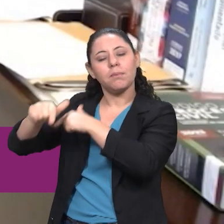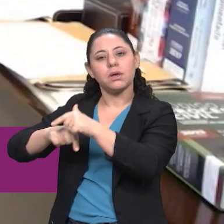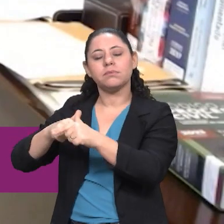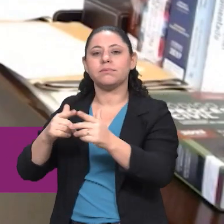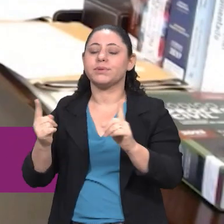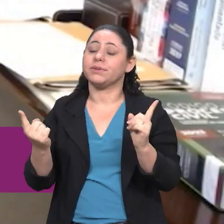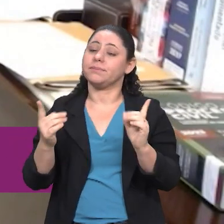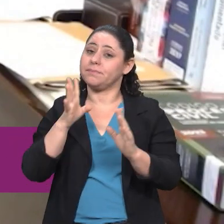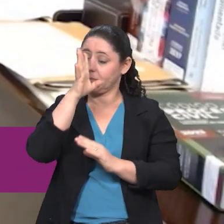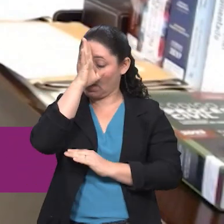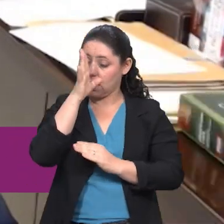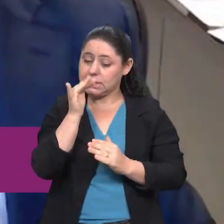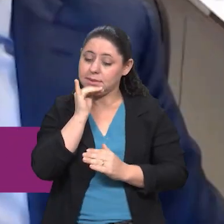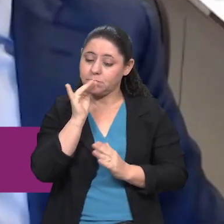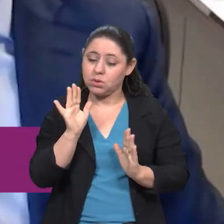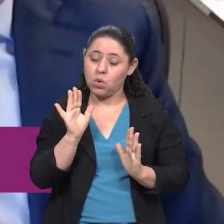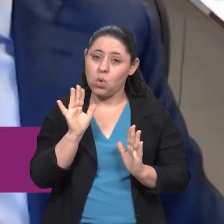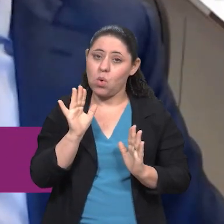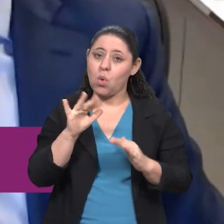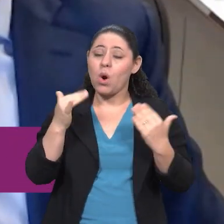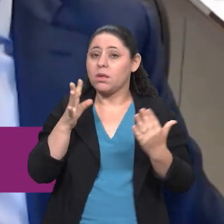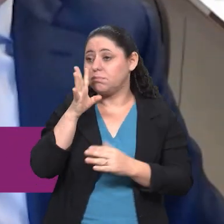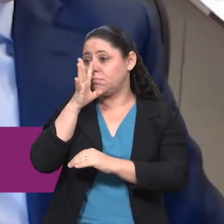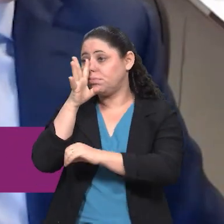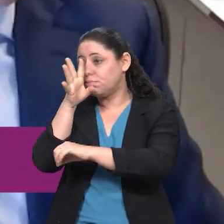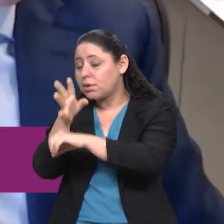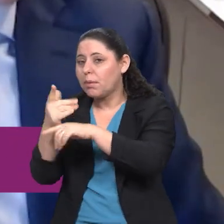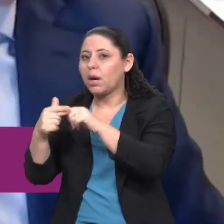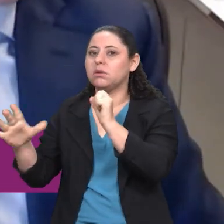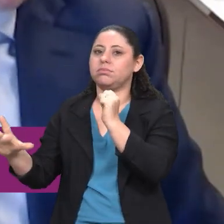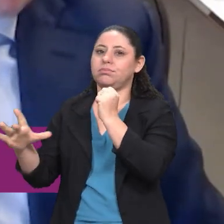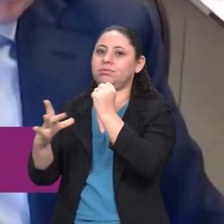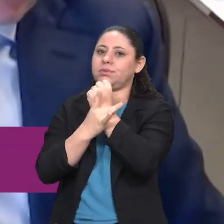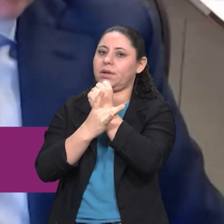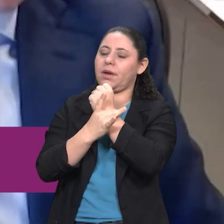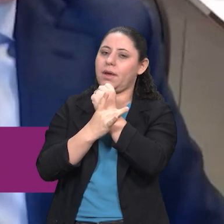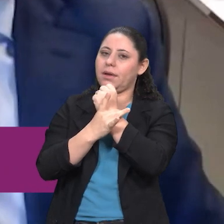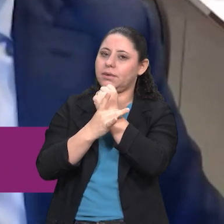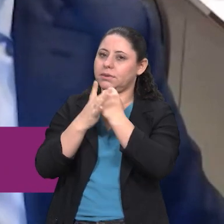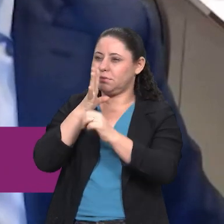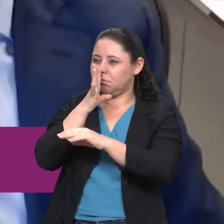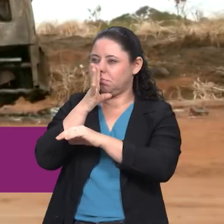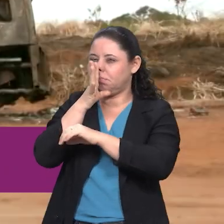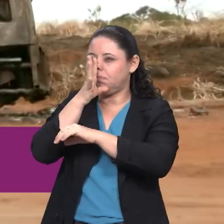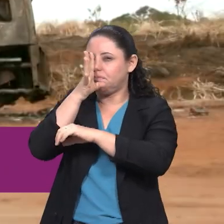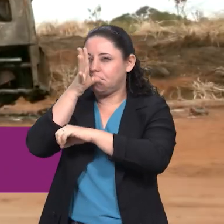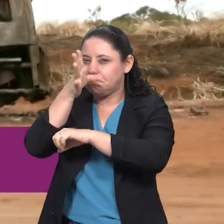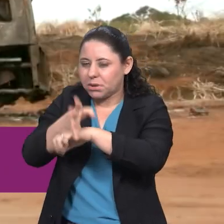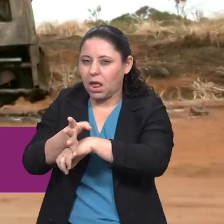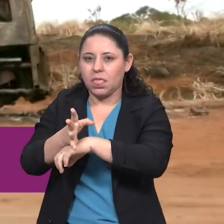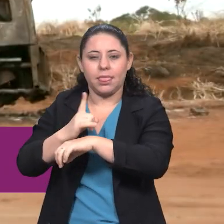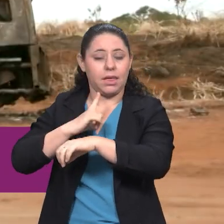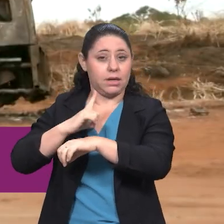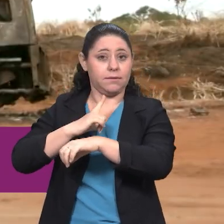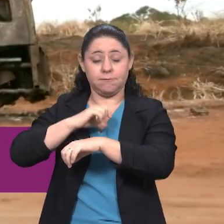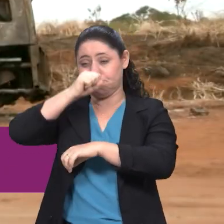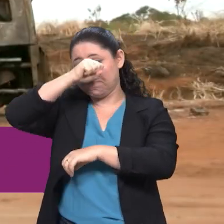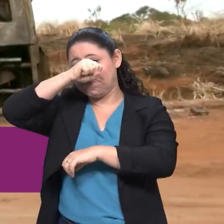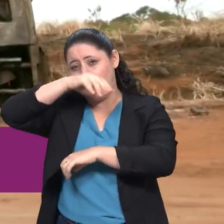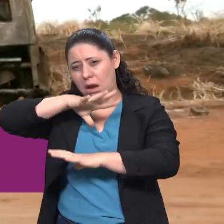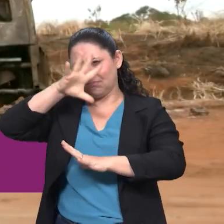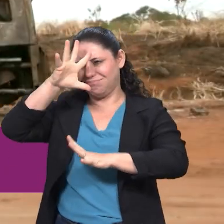propriedade está invadida, até por questões de segurança, essas invasões geralmente ocorrem com emprego de violência, com conflito,